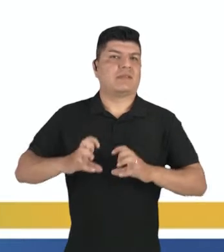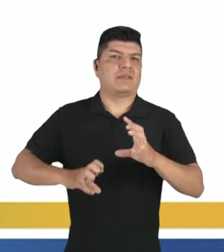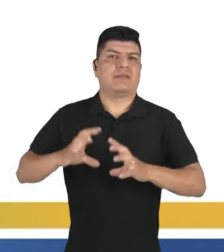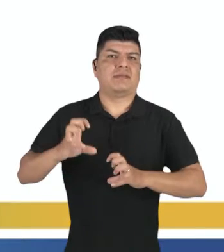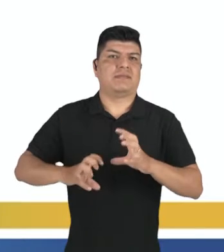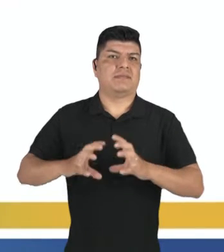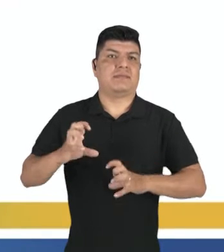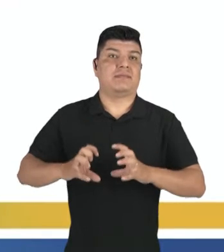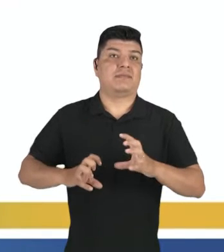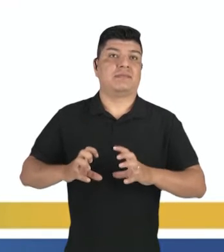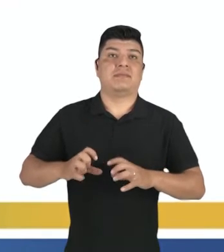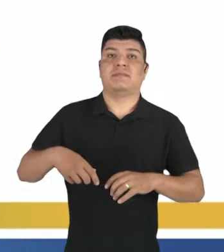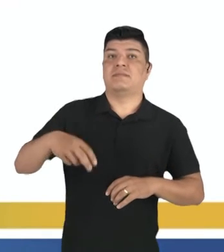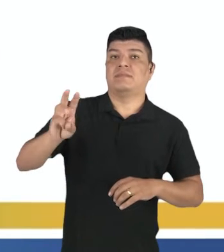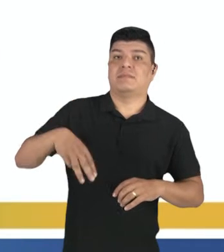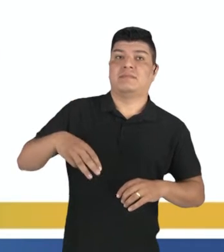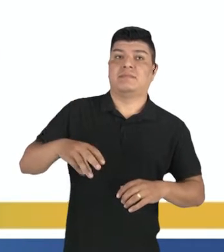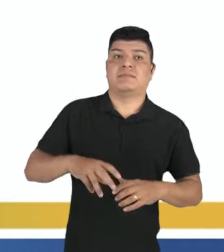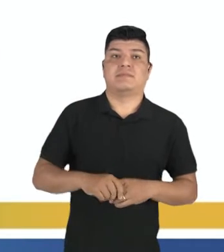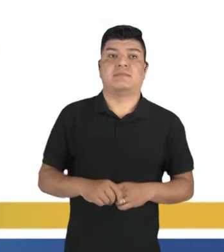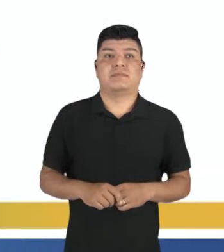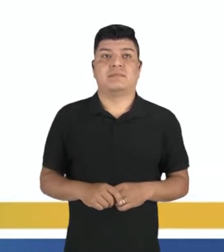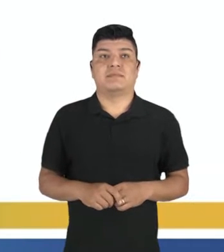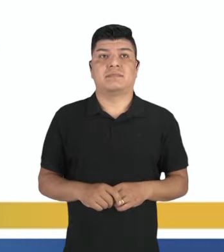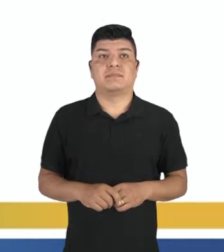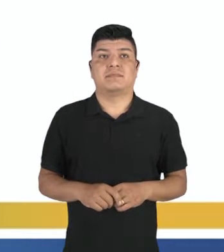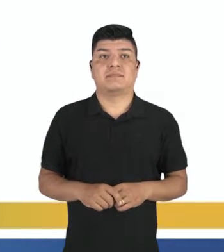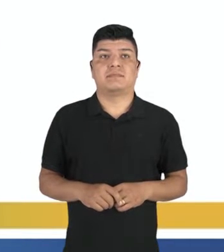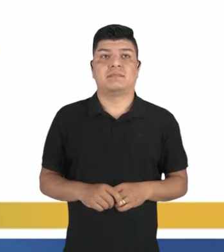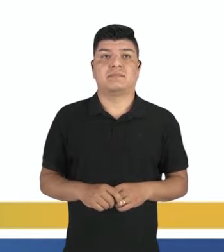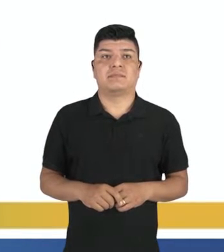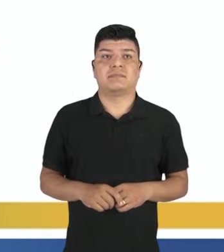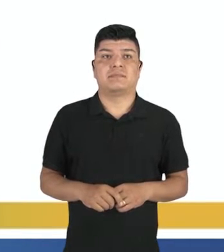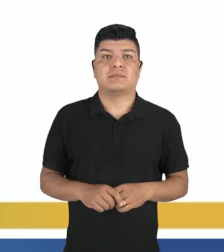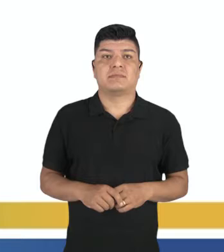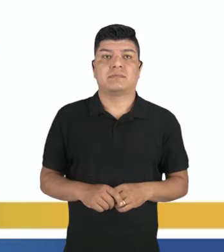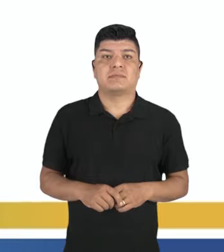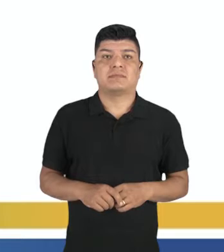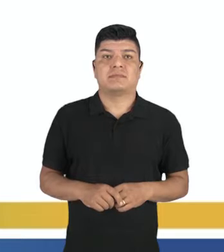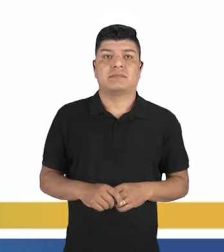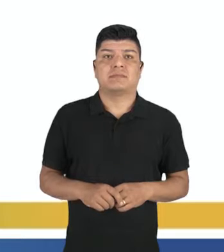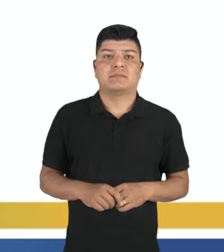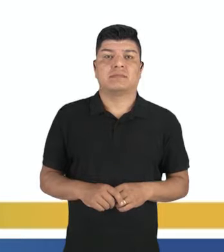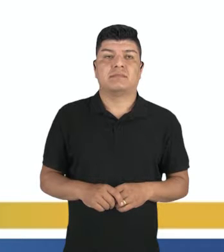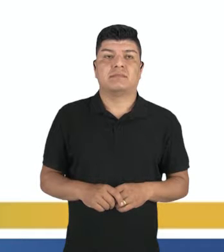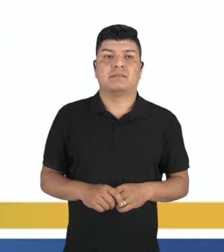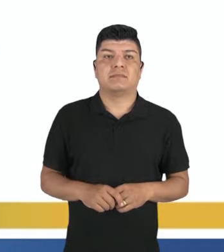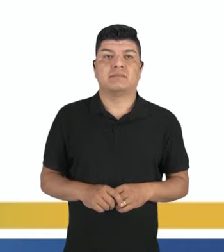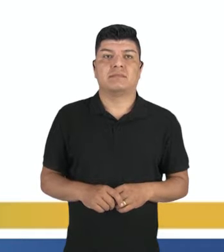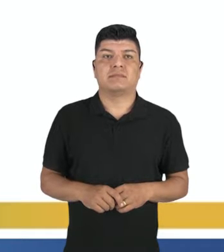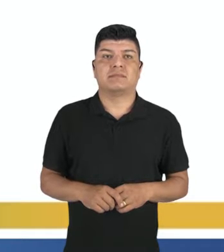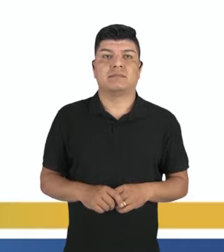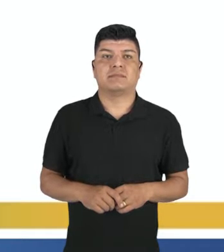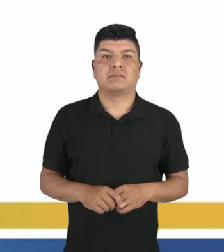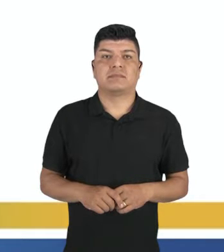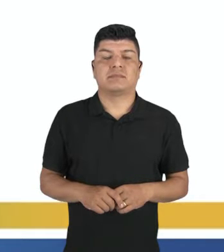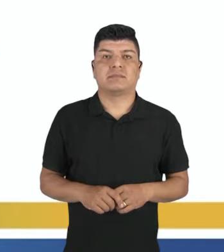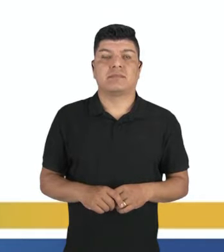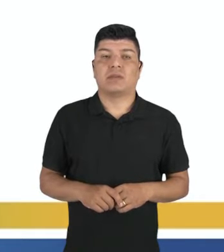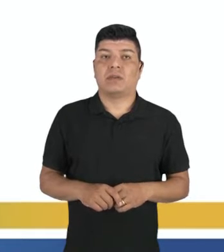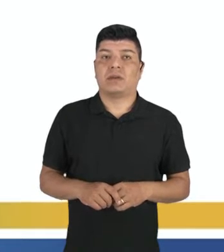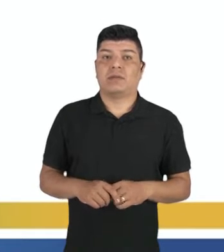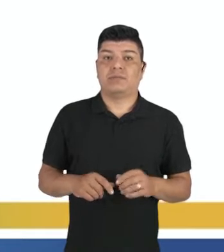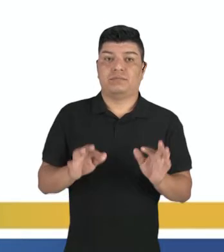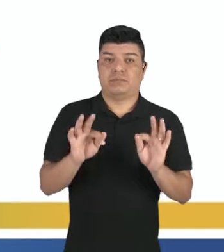ele. Com ele quem? Voltamos lá para o texto. Olha aqui, na penúltima e última frase. O